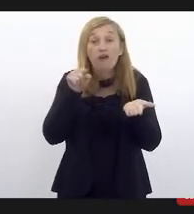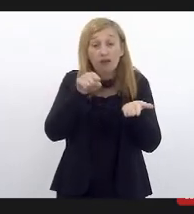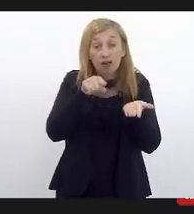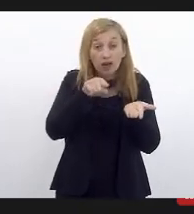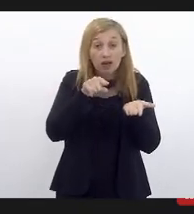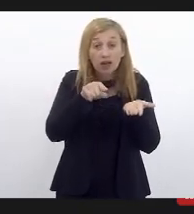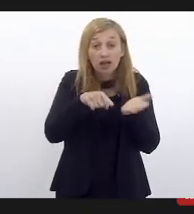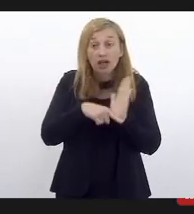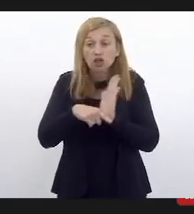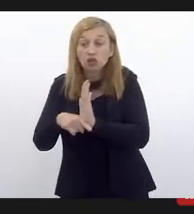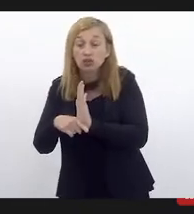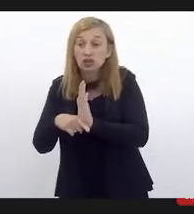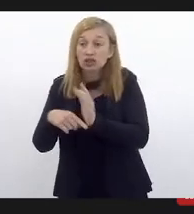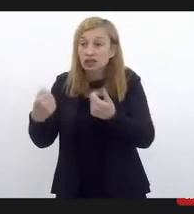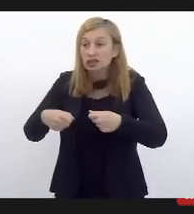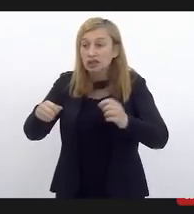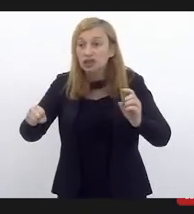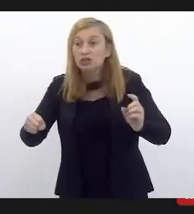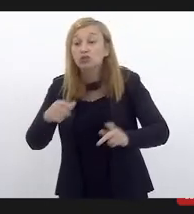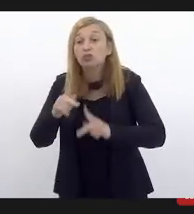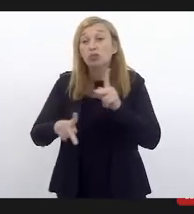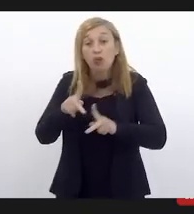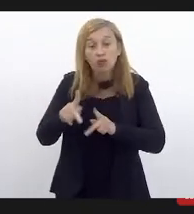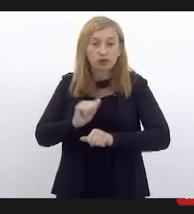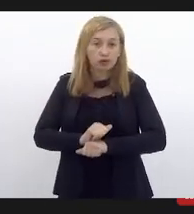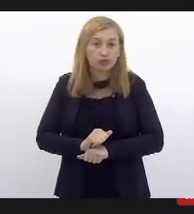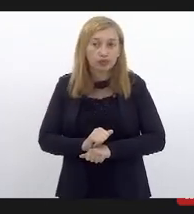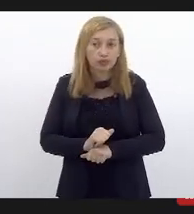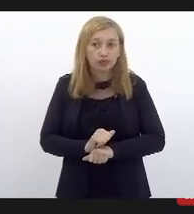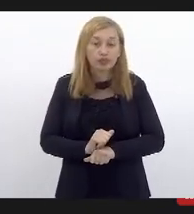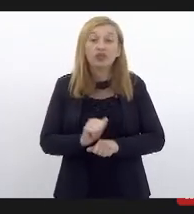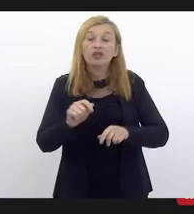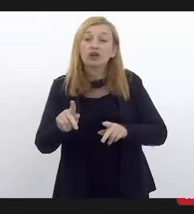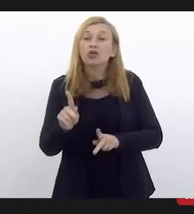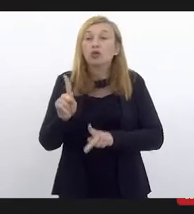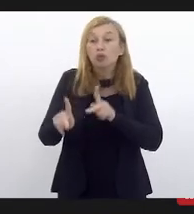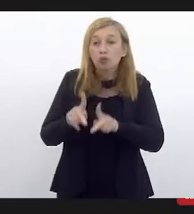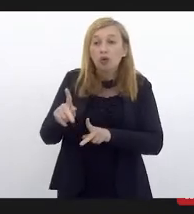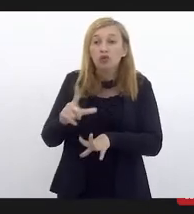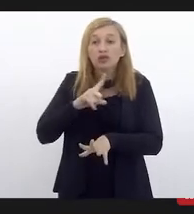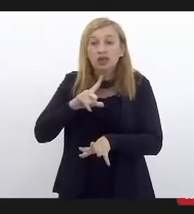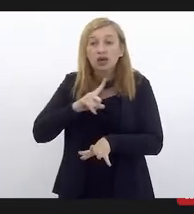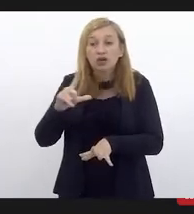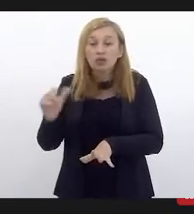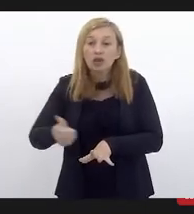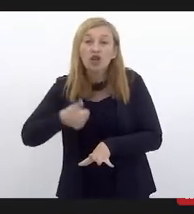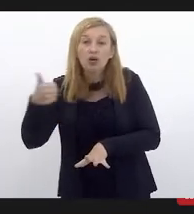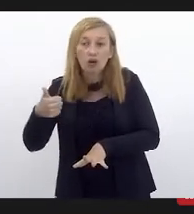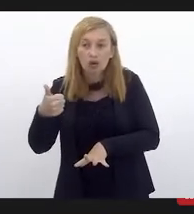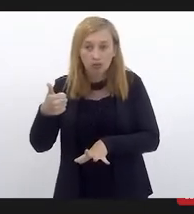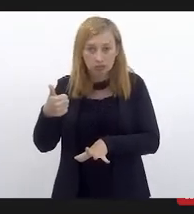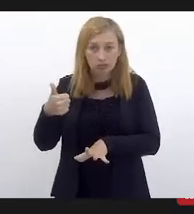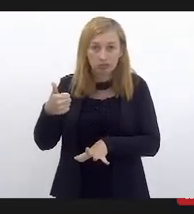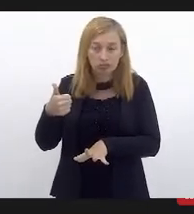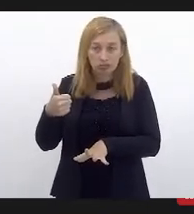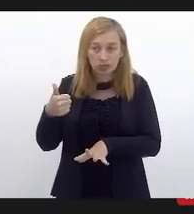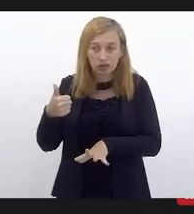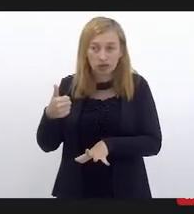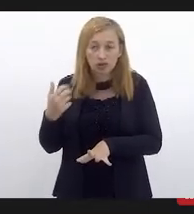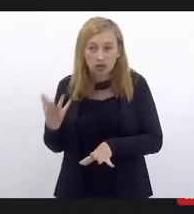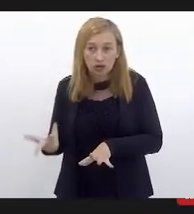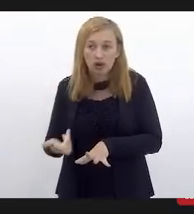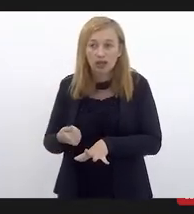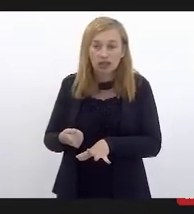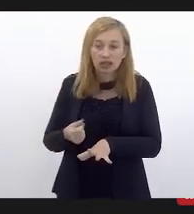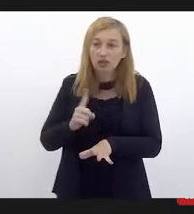atende às necessidades sociais, que faz com que a população tenha um melhor bem-estar. Não é